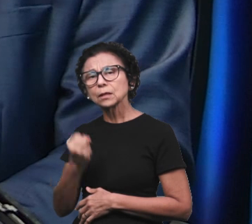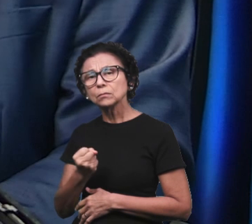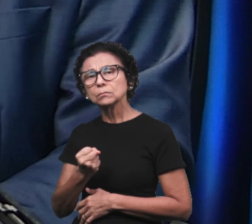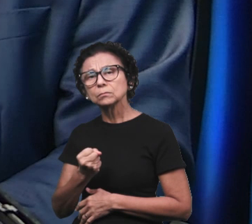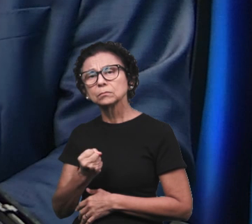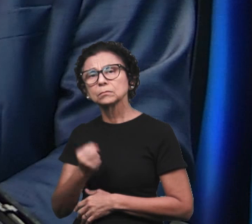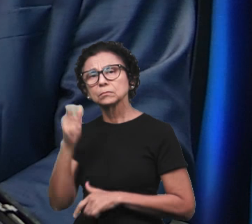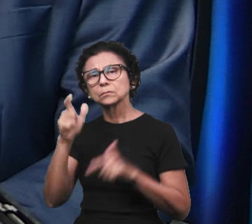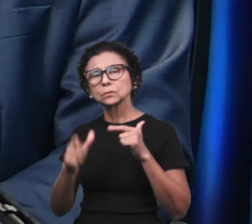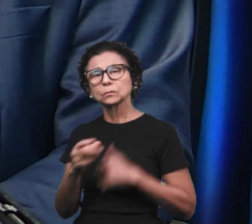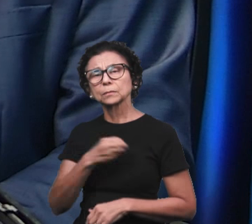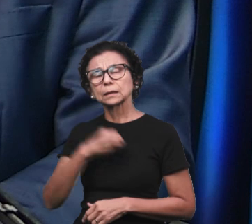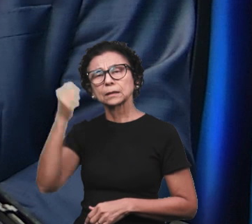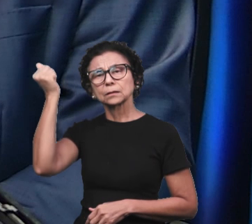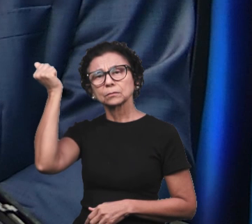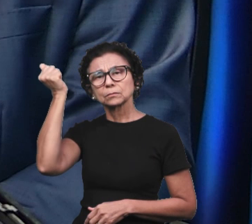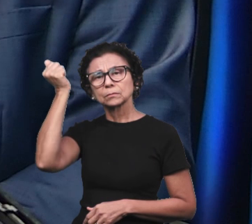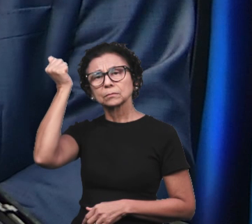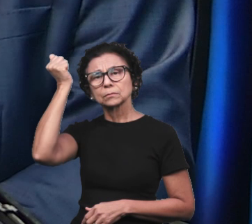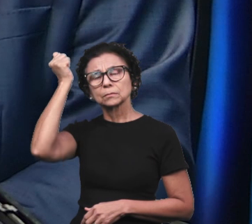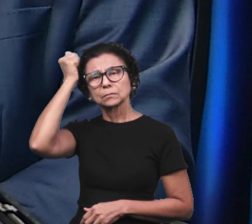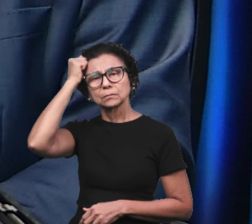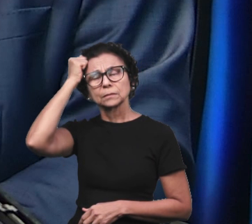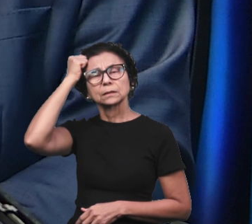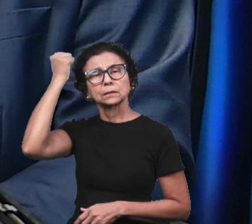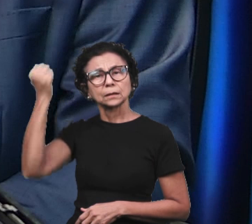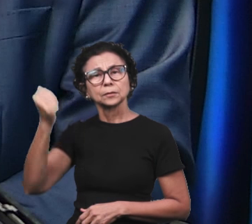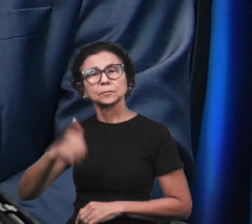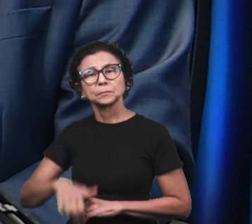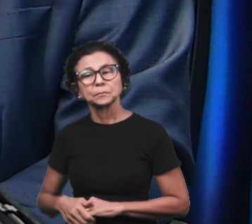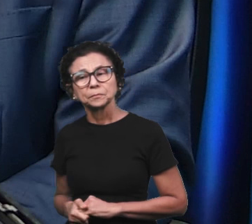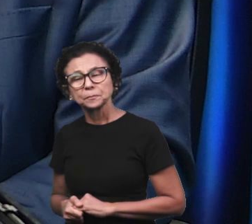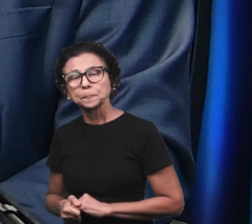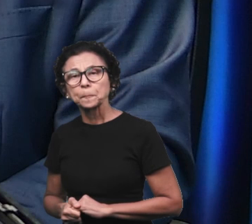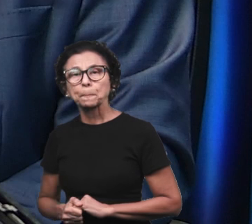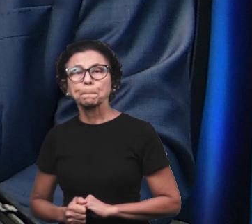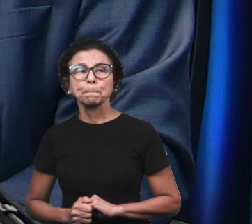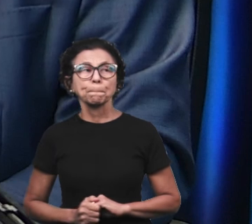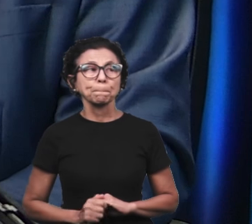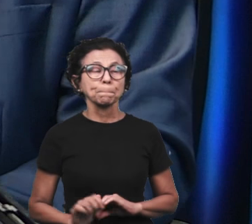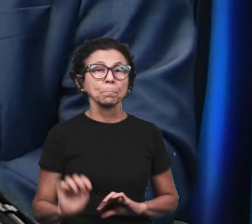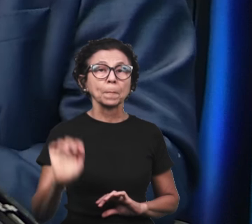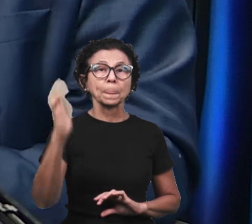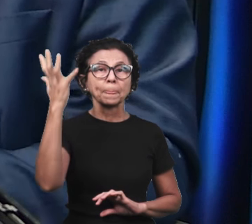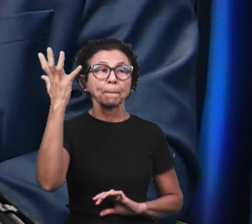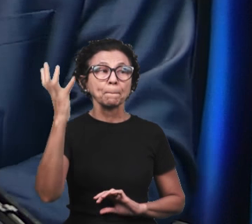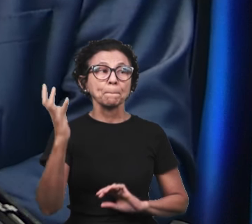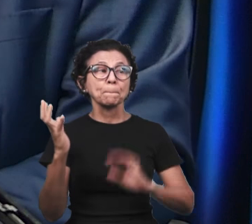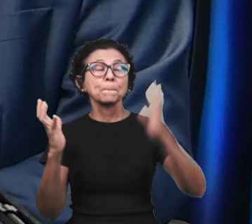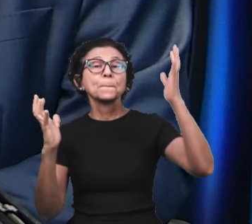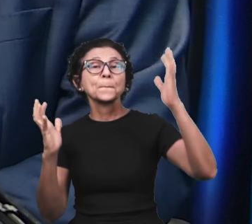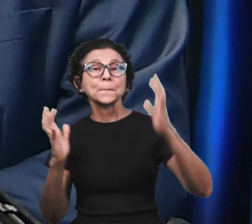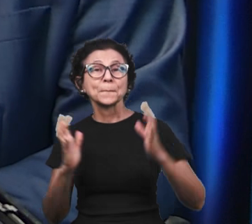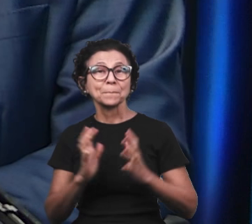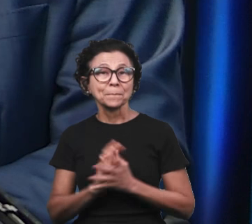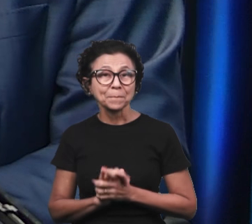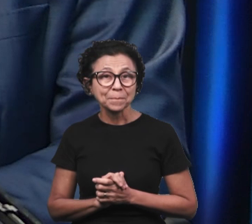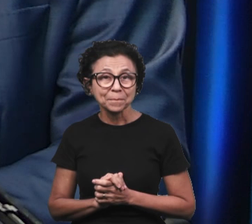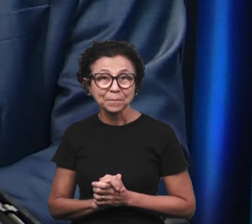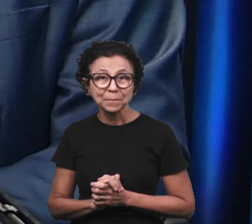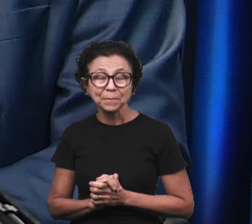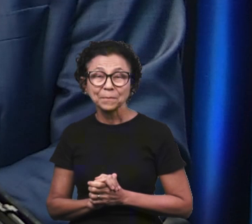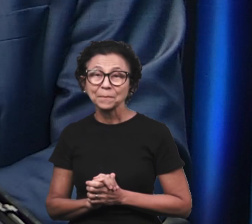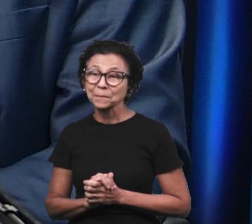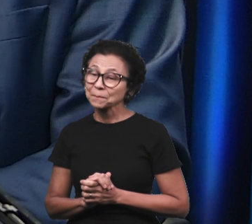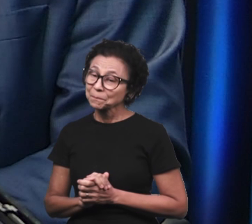E aqui, a palavra também diz assim, e os sinais seguirão aos que creem. Isso é